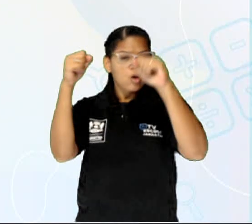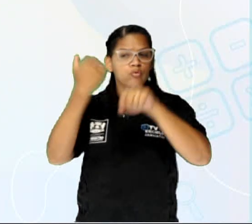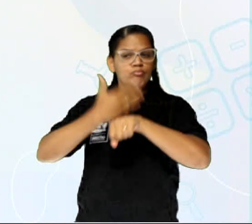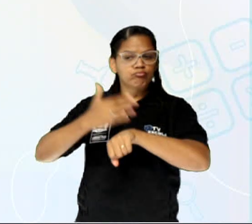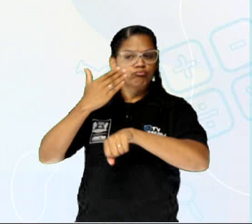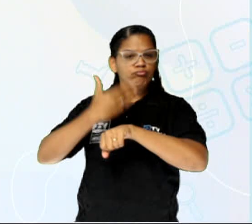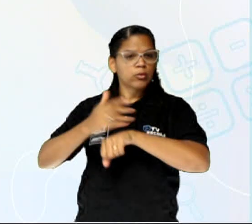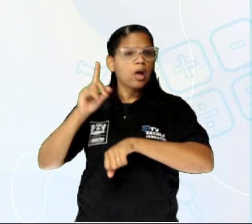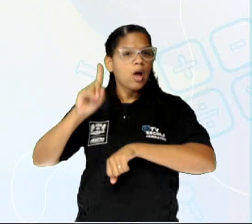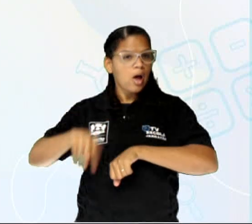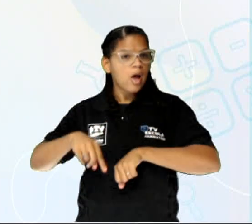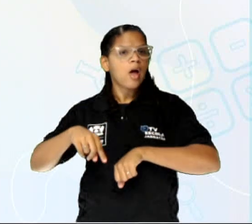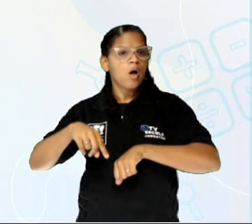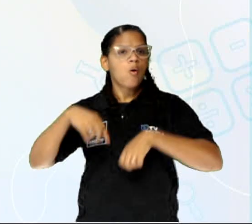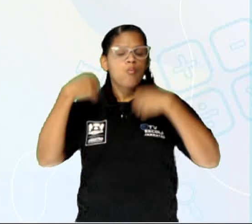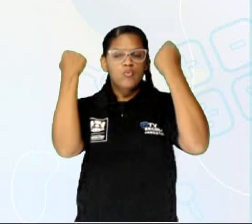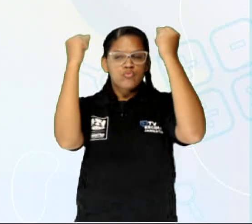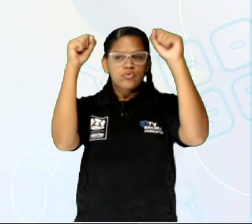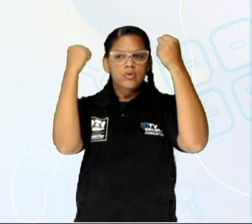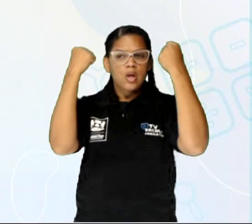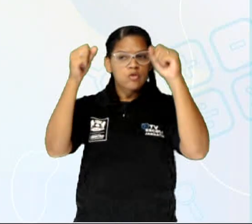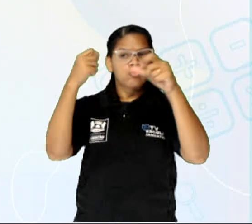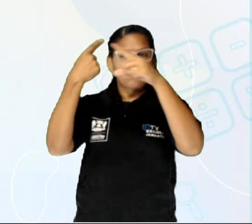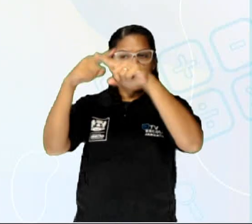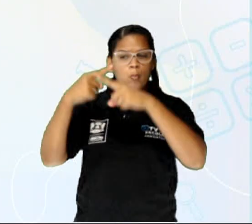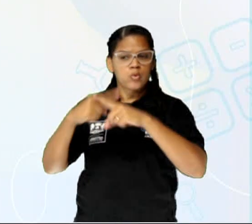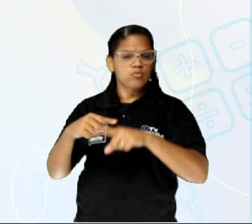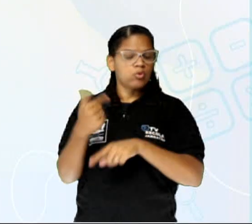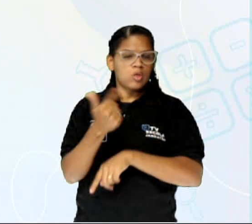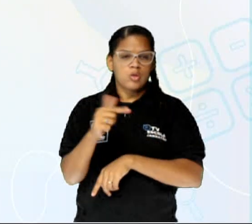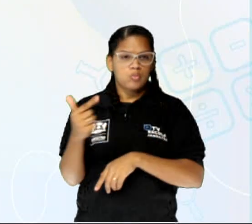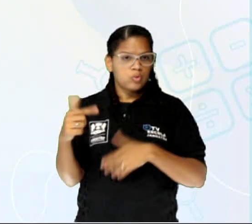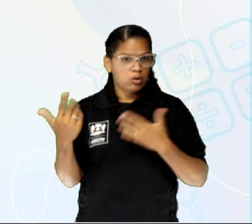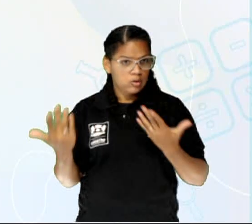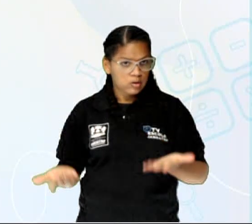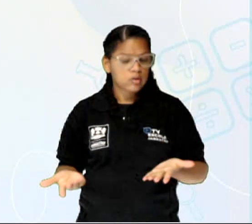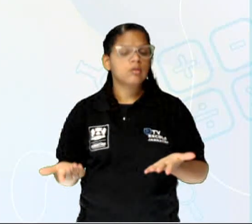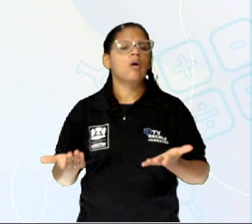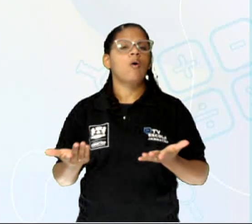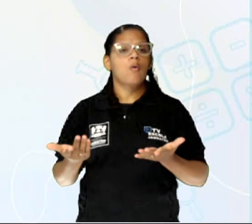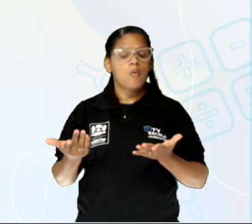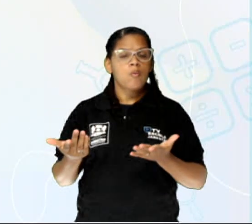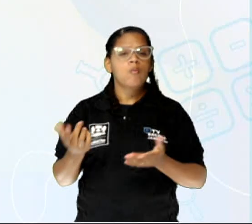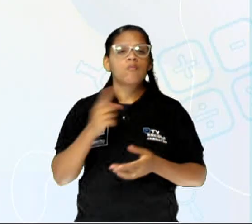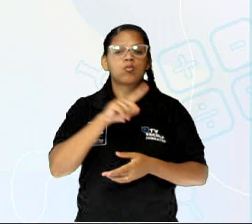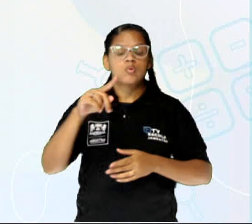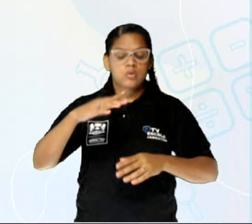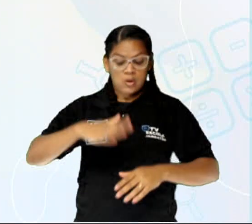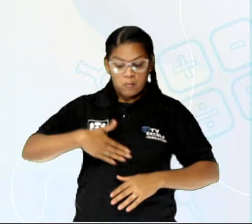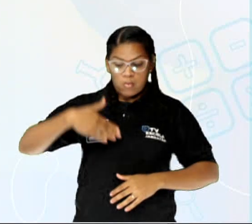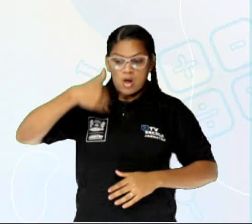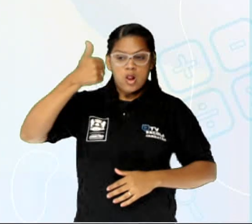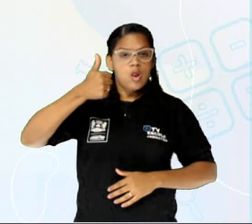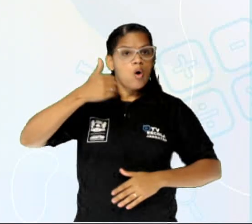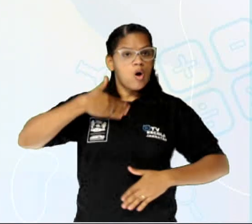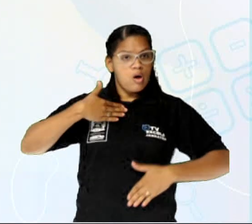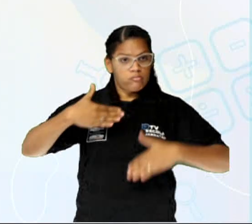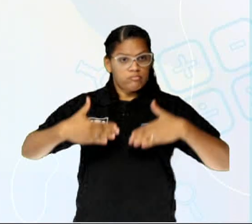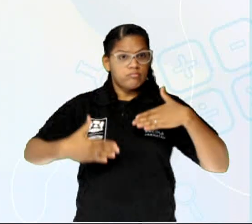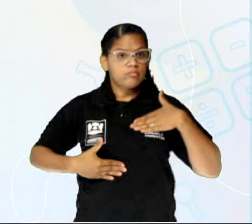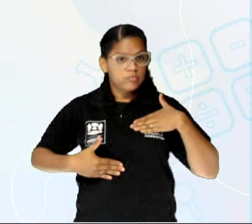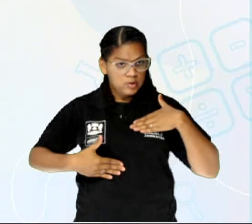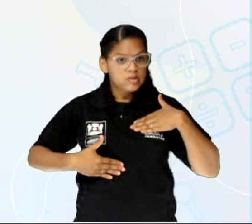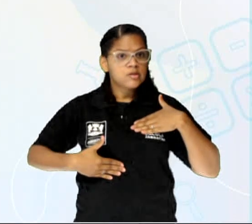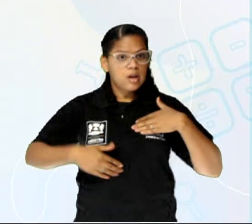não competitiva. Ele é um aspecto que proporciona para você uma melhoria física e fisiológica. E lembre-se aí